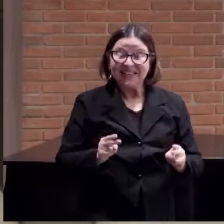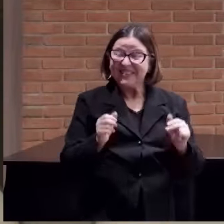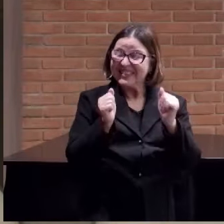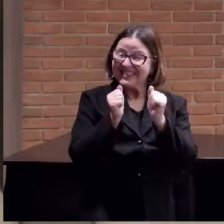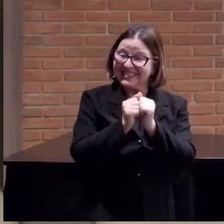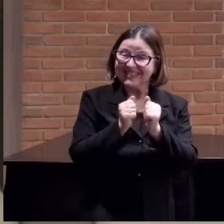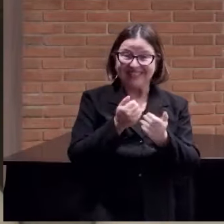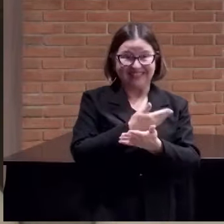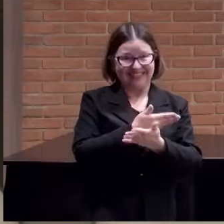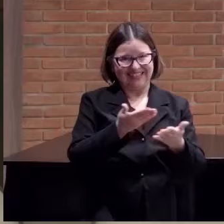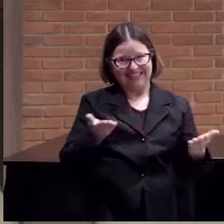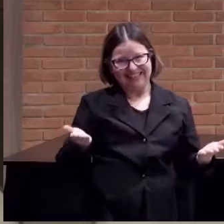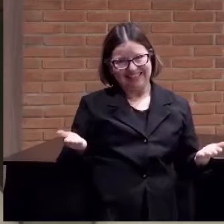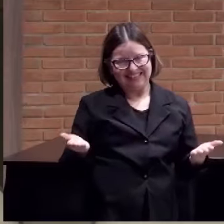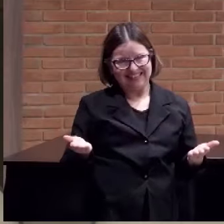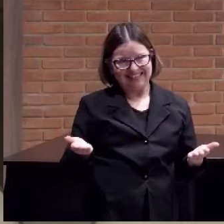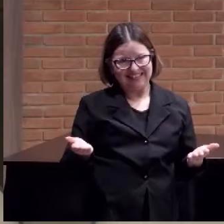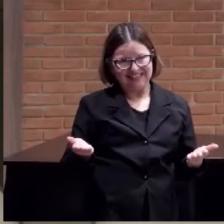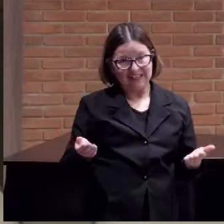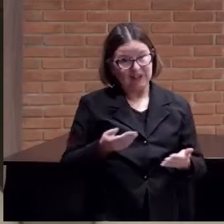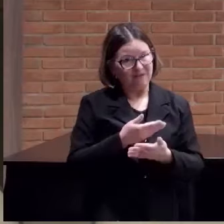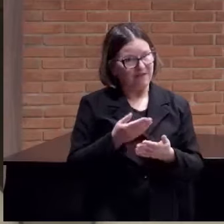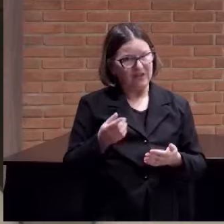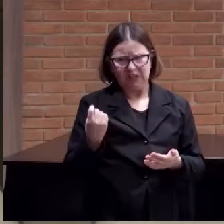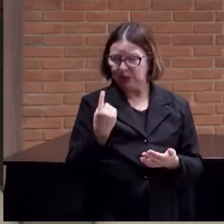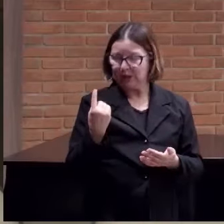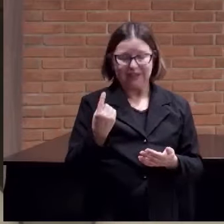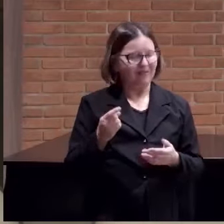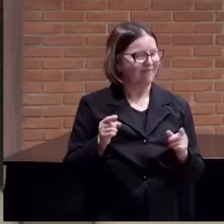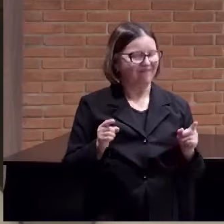vocês. Vocês não vão ficar sozinhos.